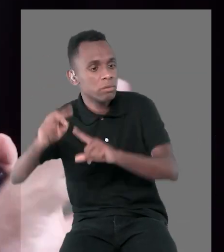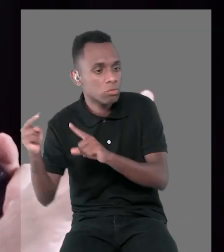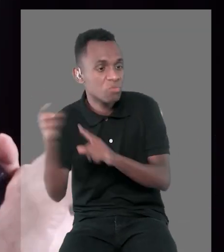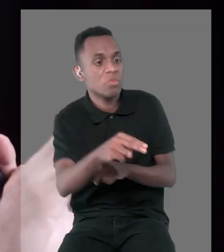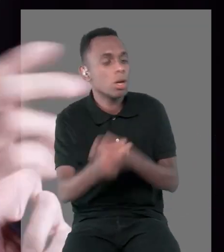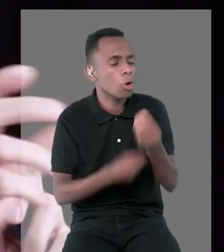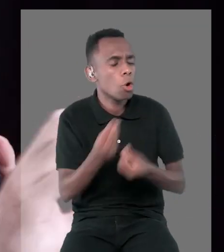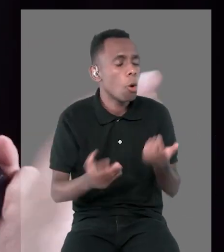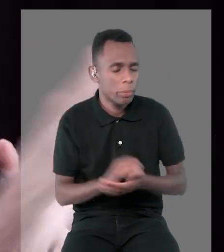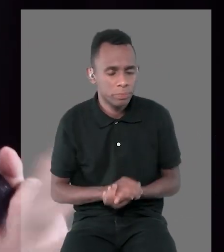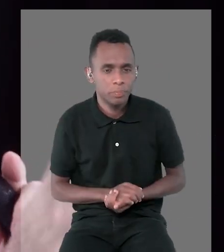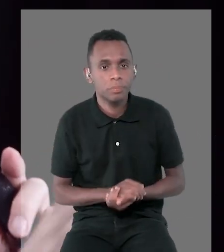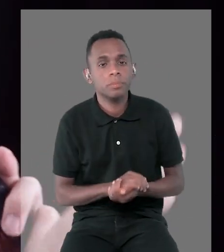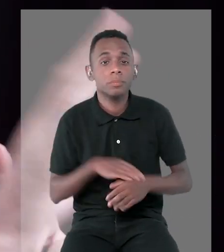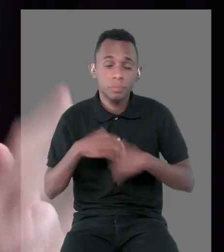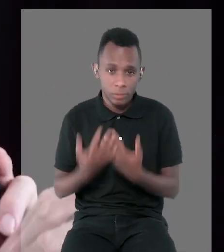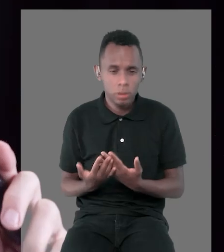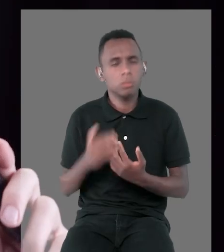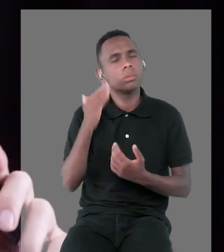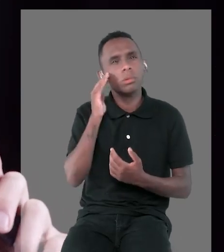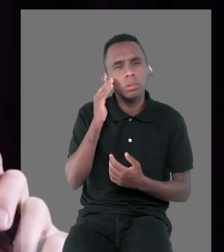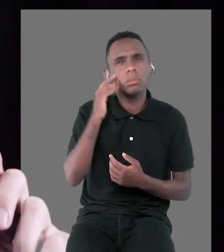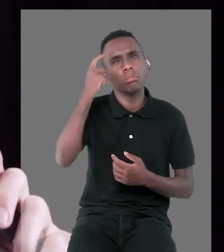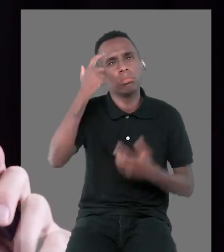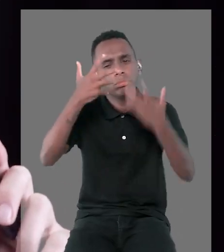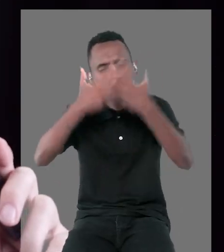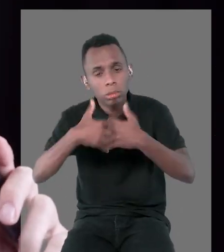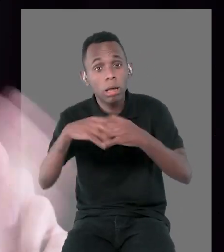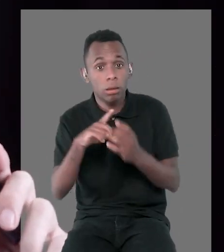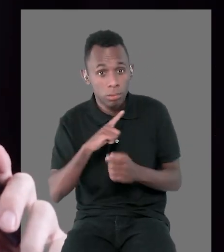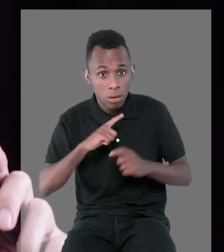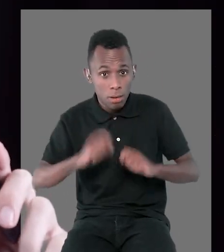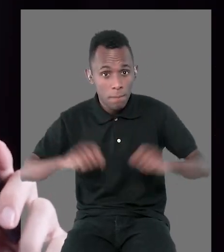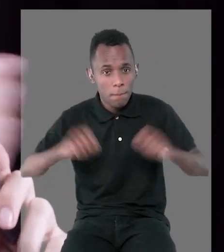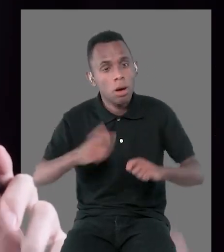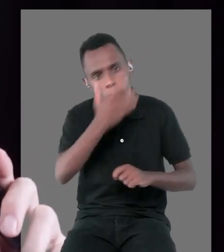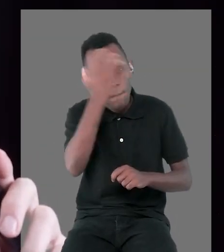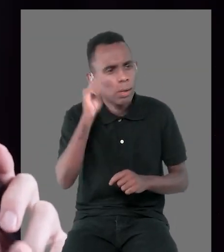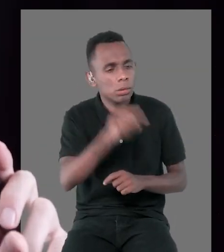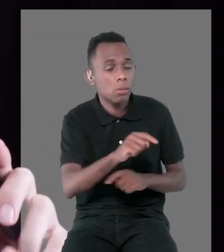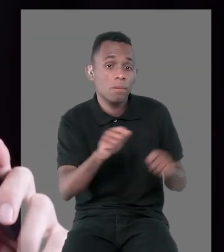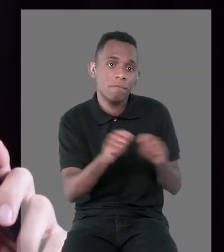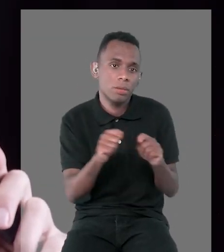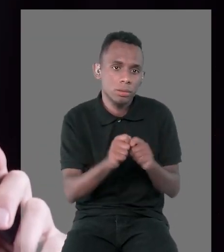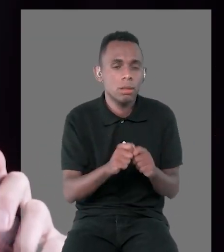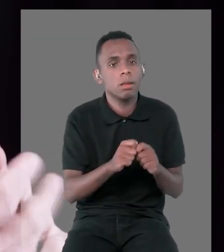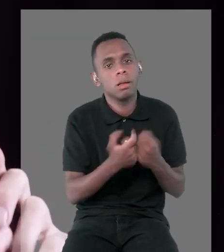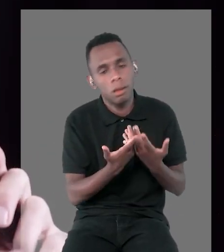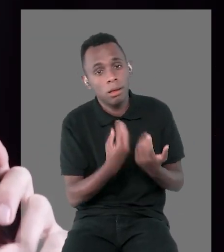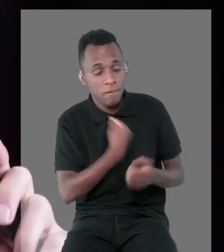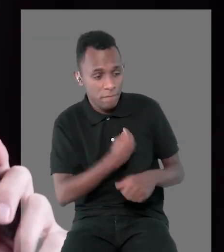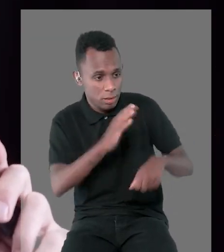E nesse gap de entendimento, existe a possibilidade da pessoa realizar que a